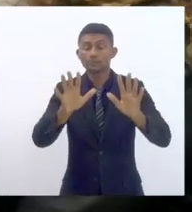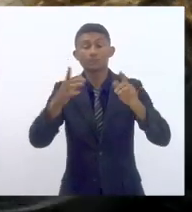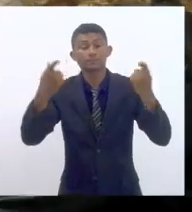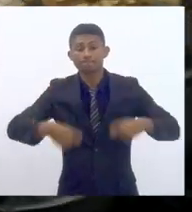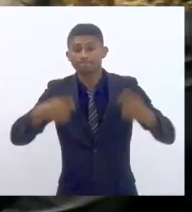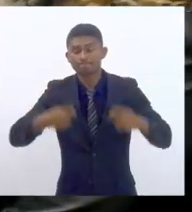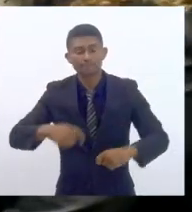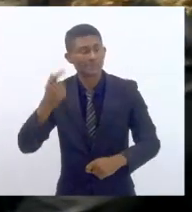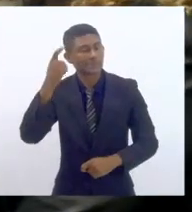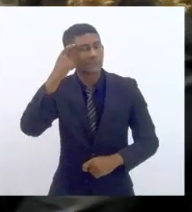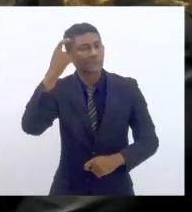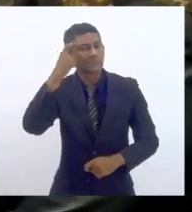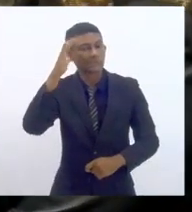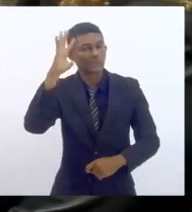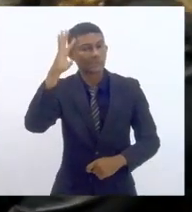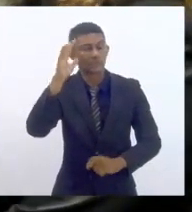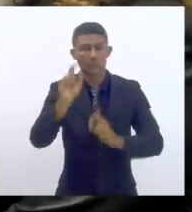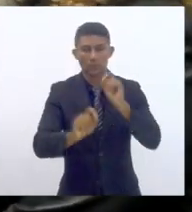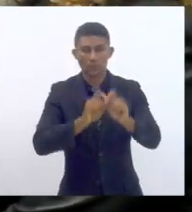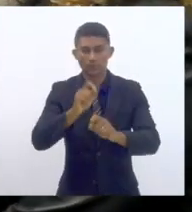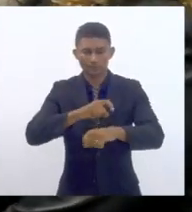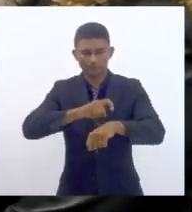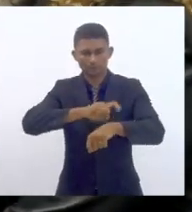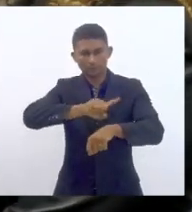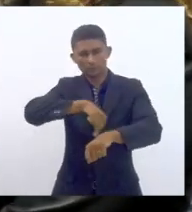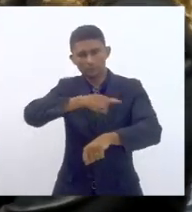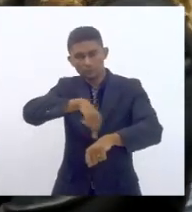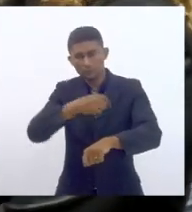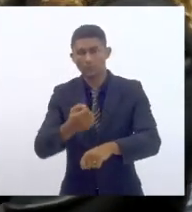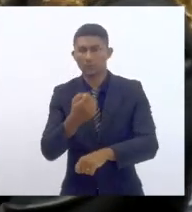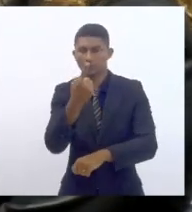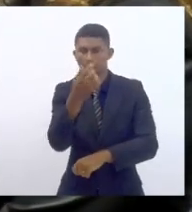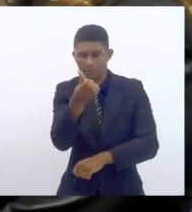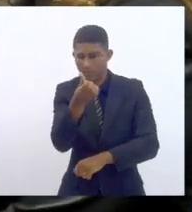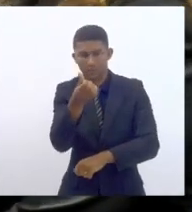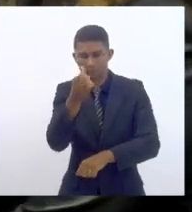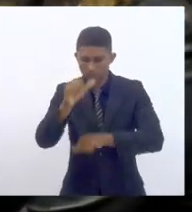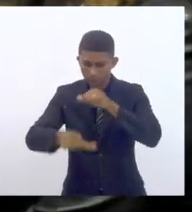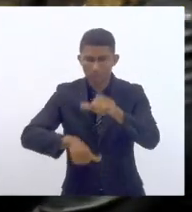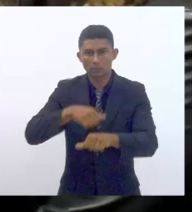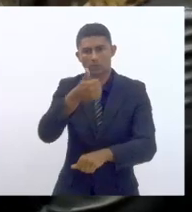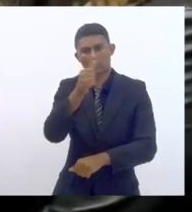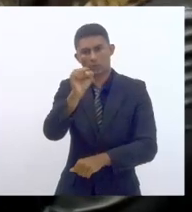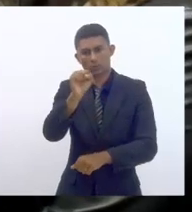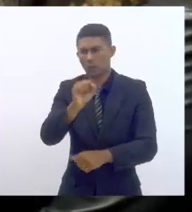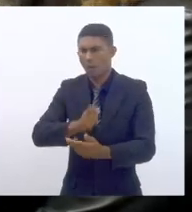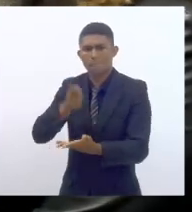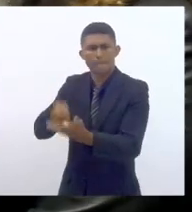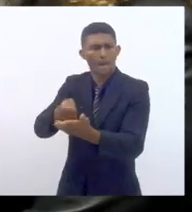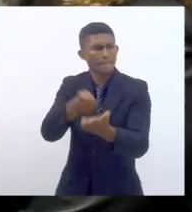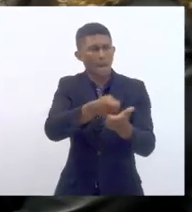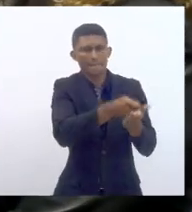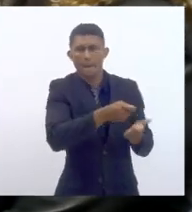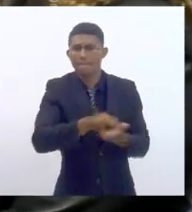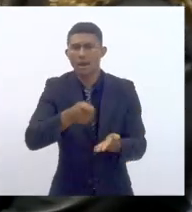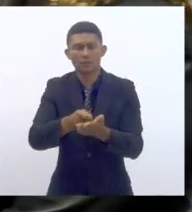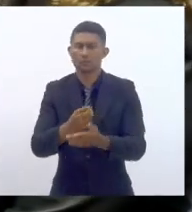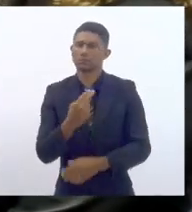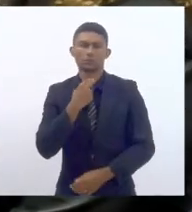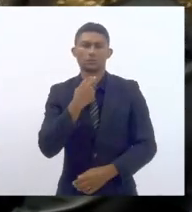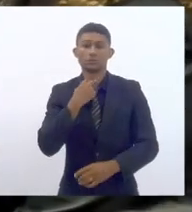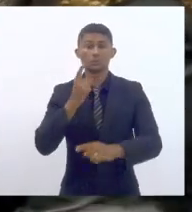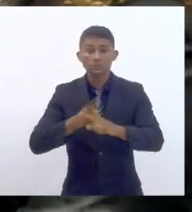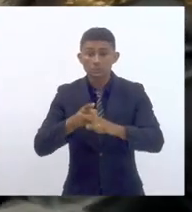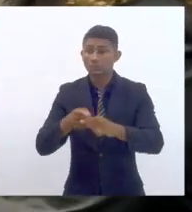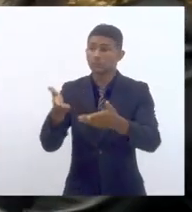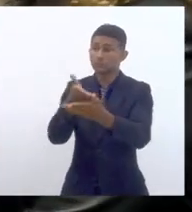lembrar que esta migração de 16 para 18 horas não pode ser compulsória. E por que não pode? Porque eles prestaram um